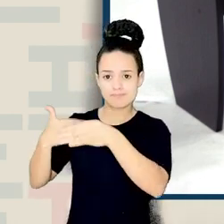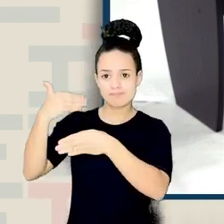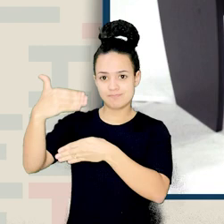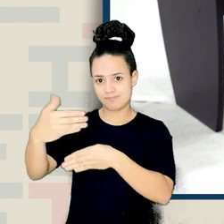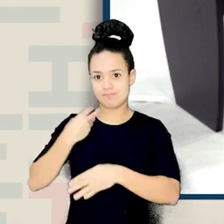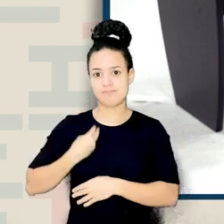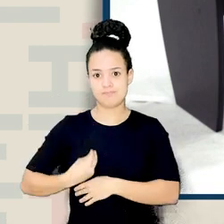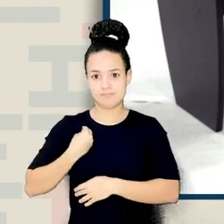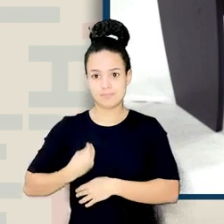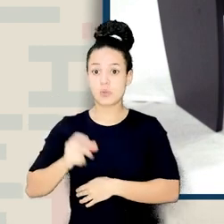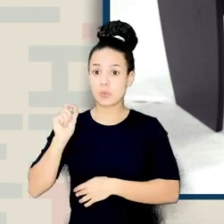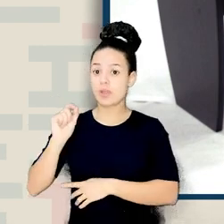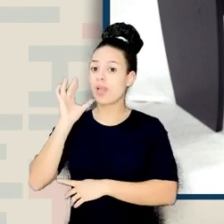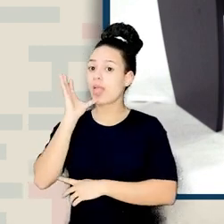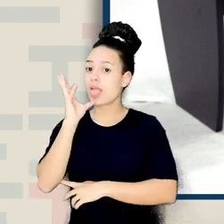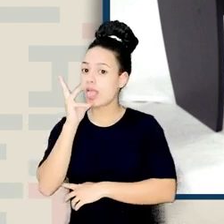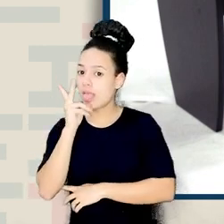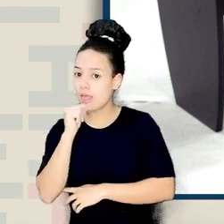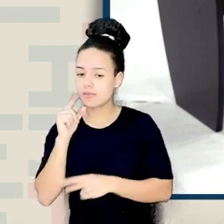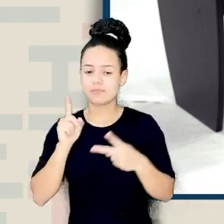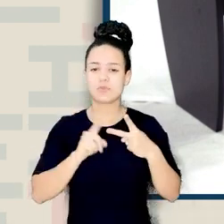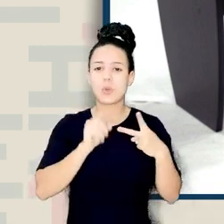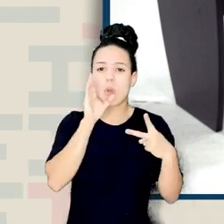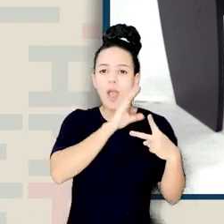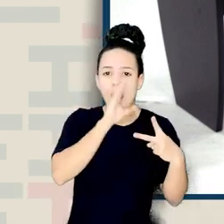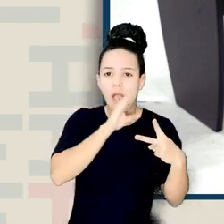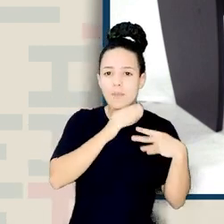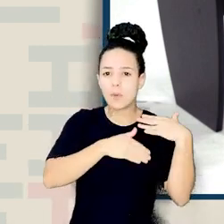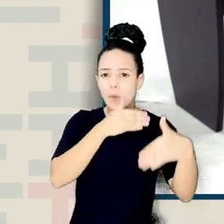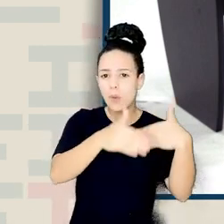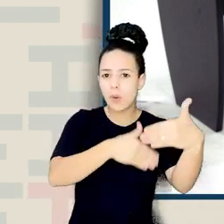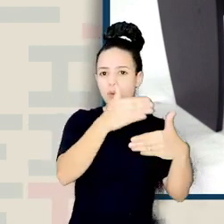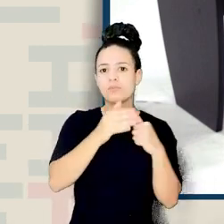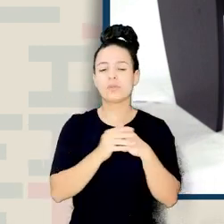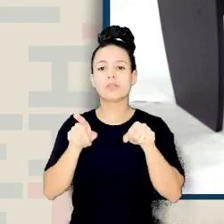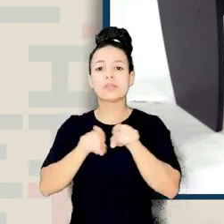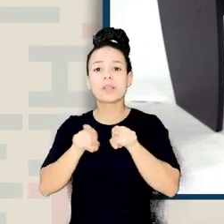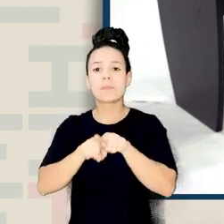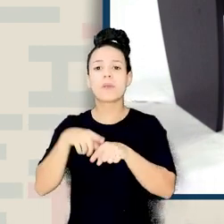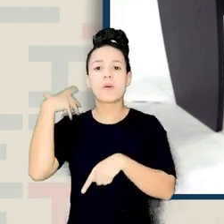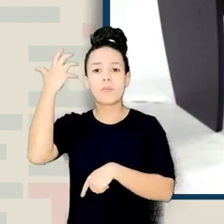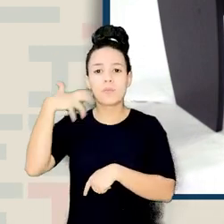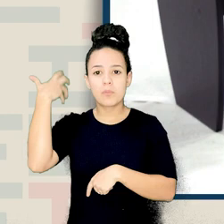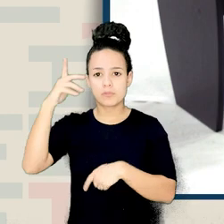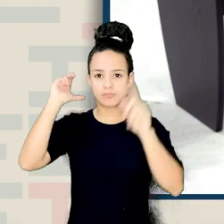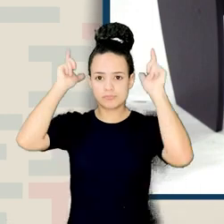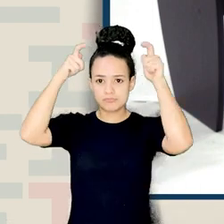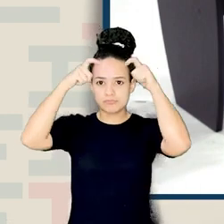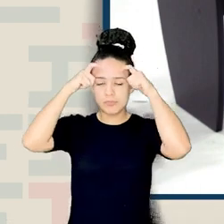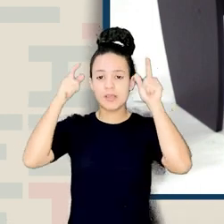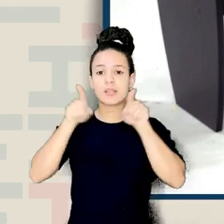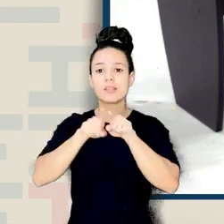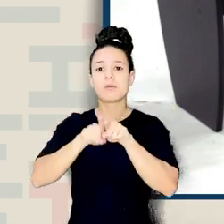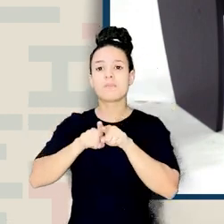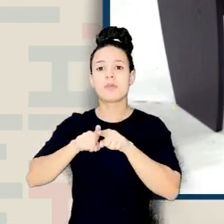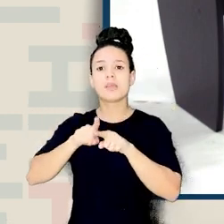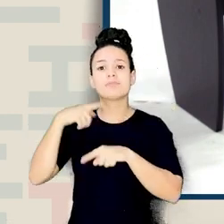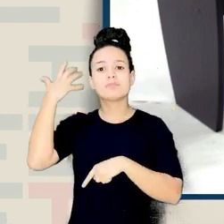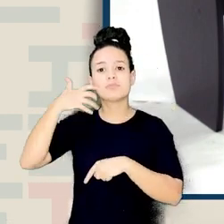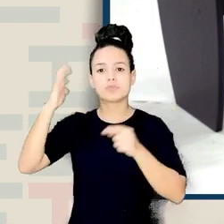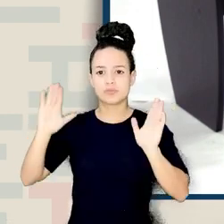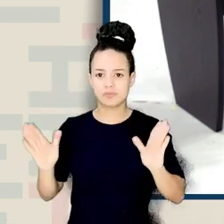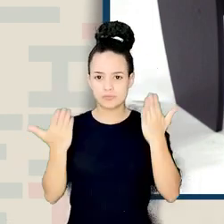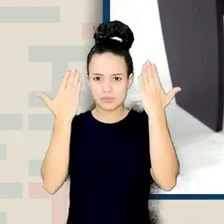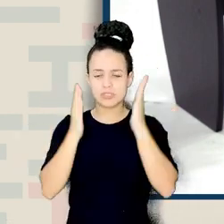presentes. O andamento lento, o andamento acelerado, um toque de coroação e um toque festivo. E aí falamos do